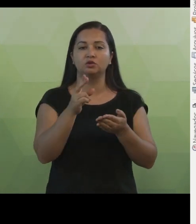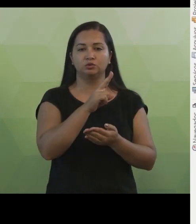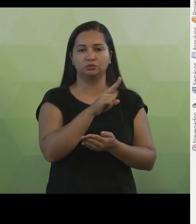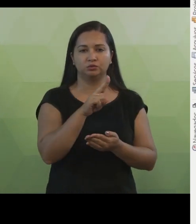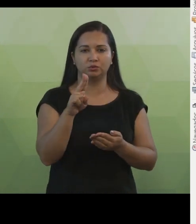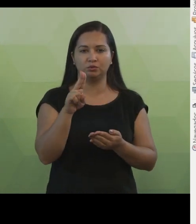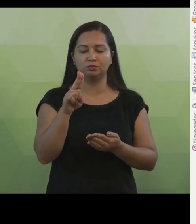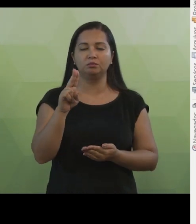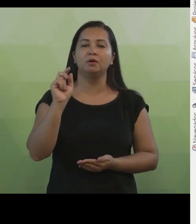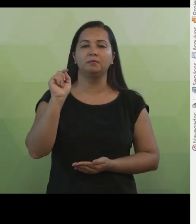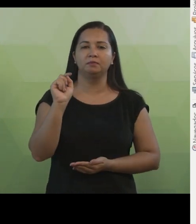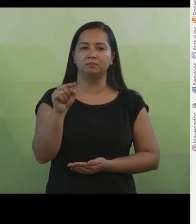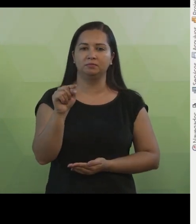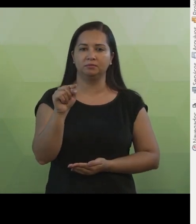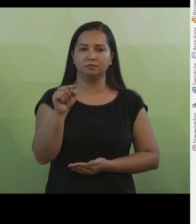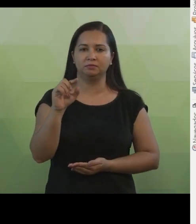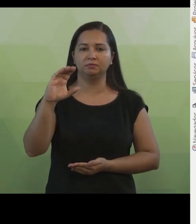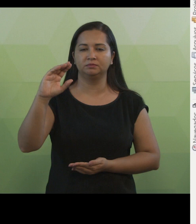system.out.println